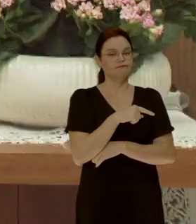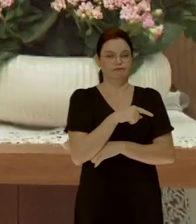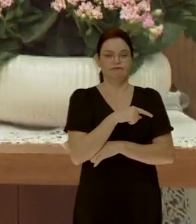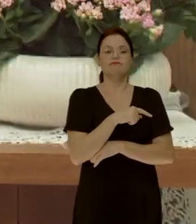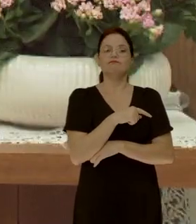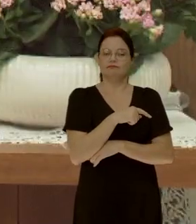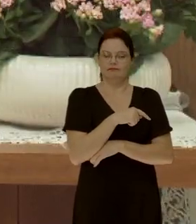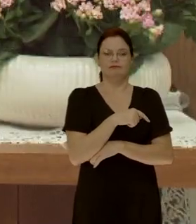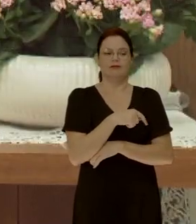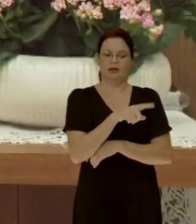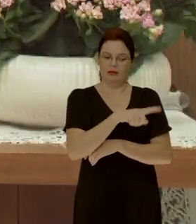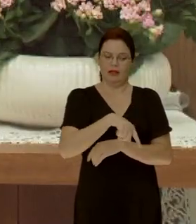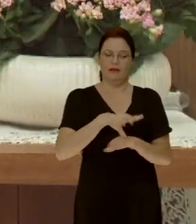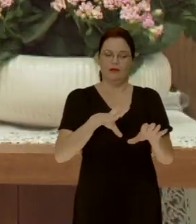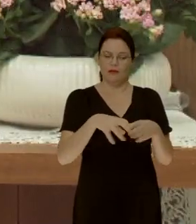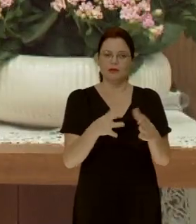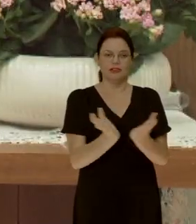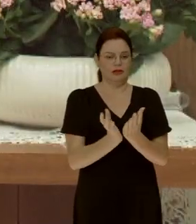anatomia.